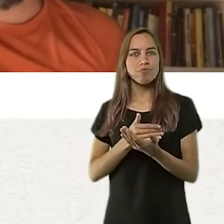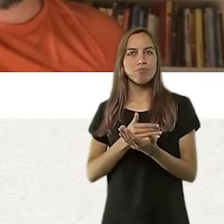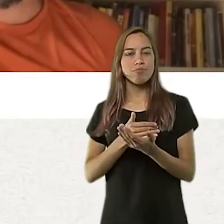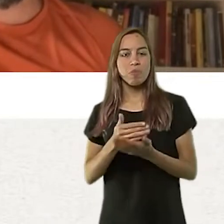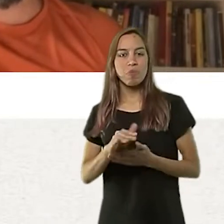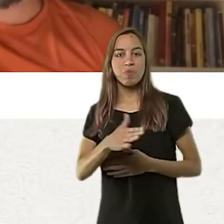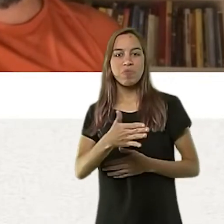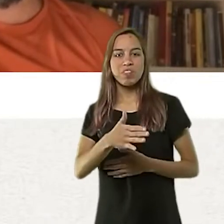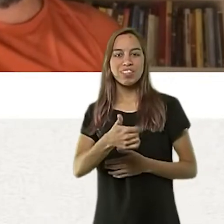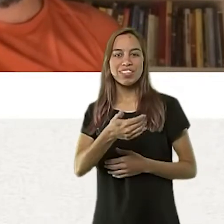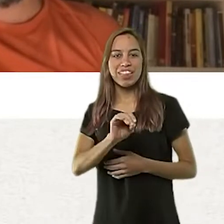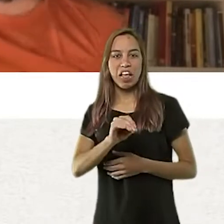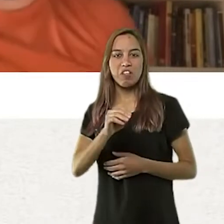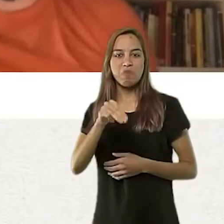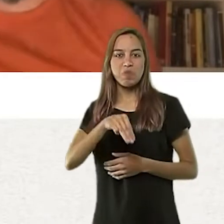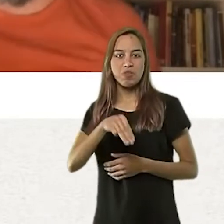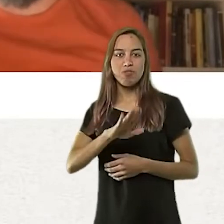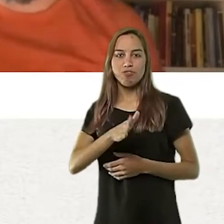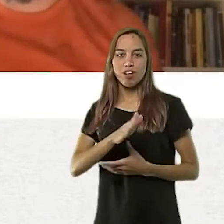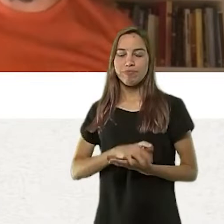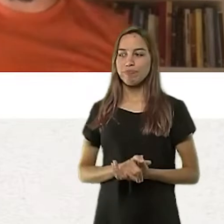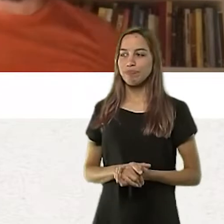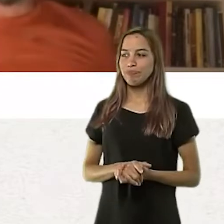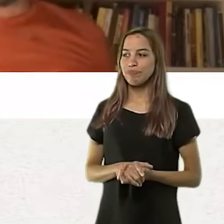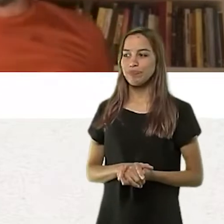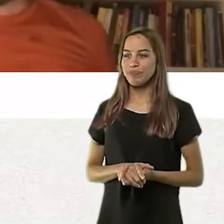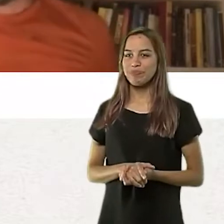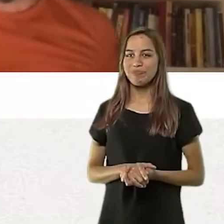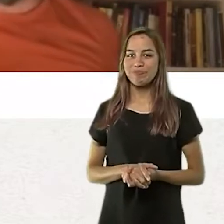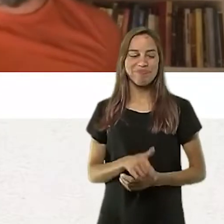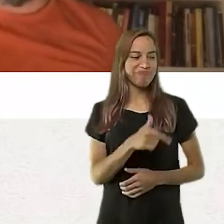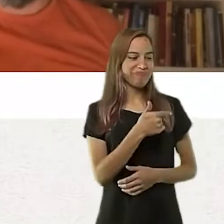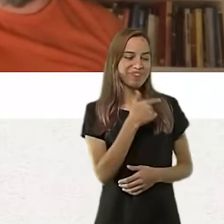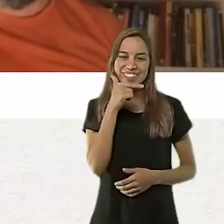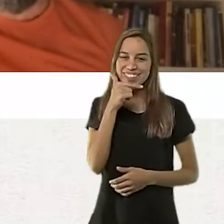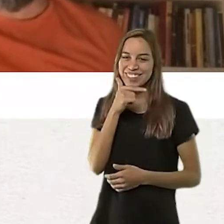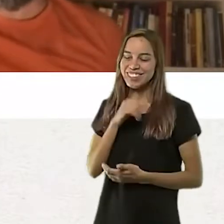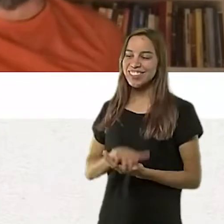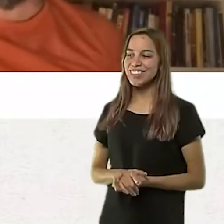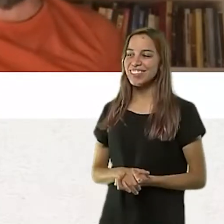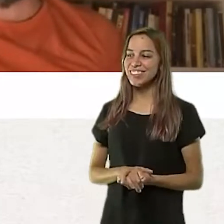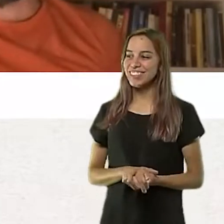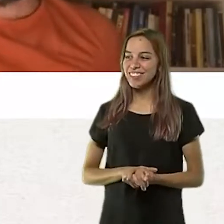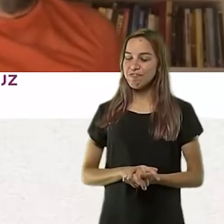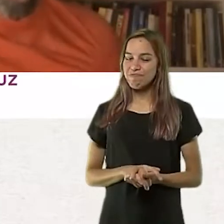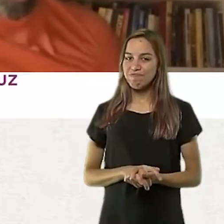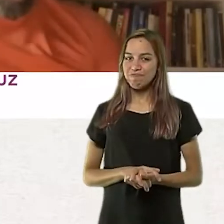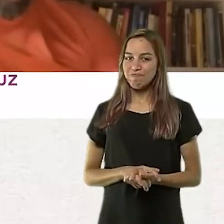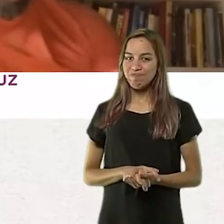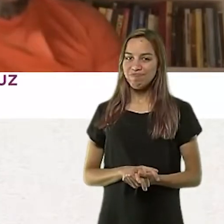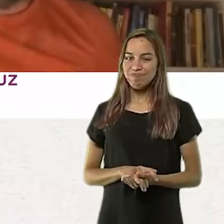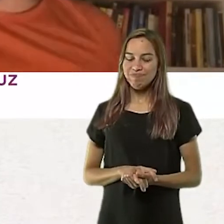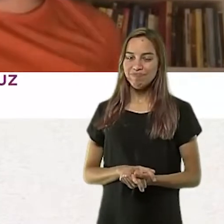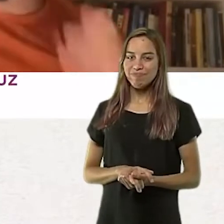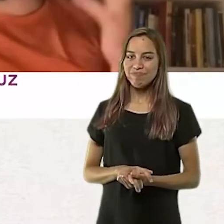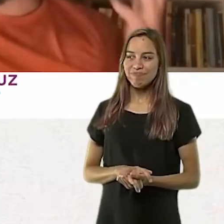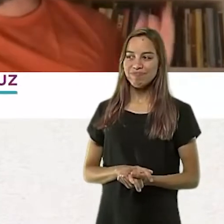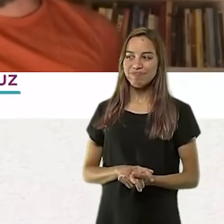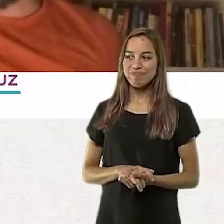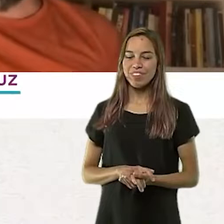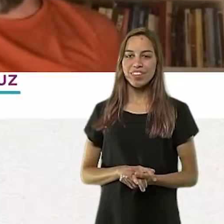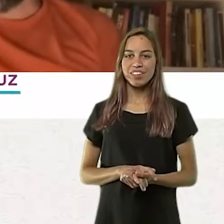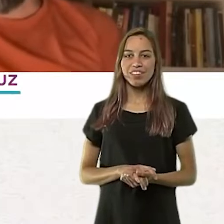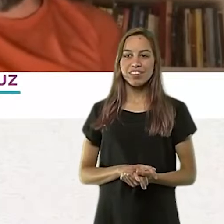Afonso Cruz, um homem branco, calvo e de barba. Afonso está sentado em frente a uma estante com